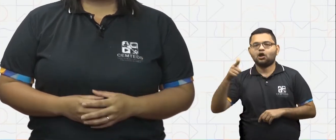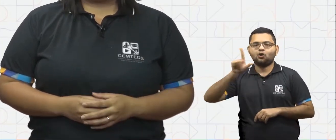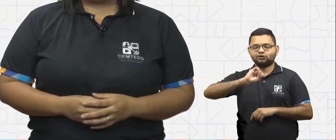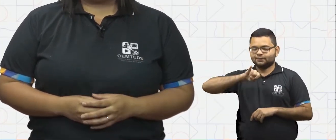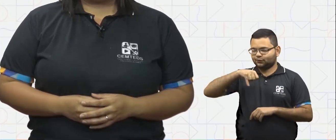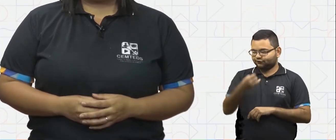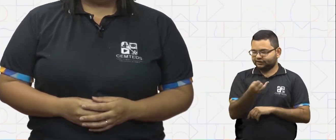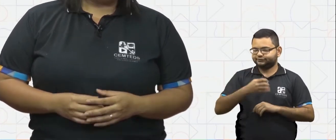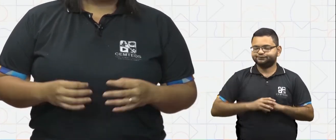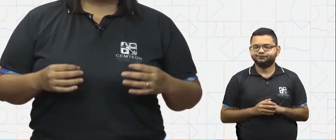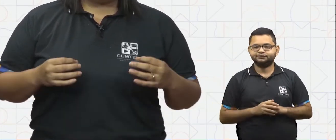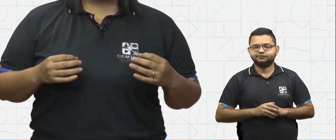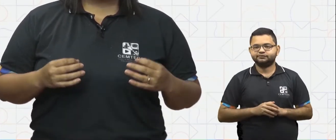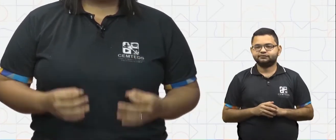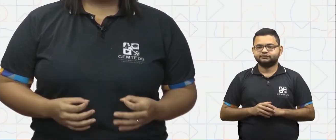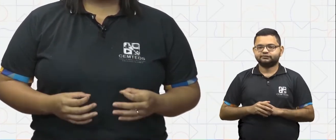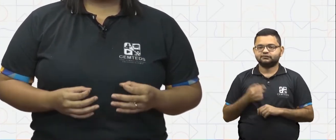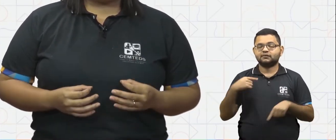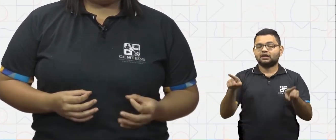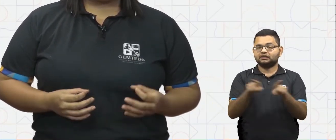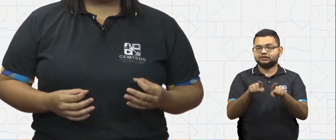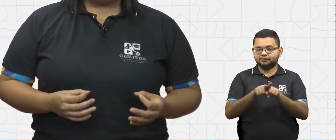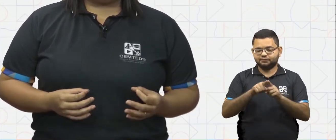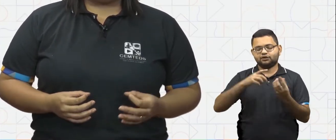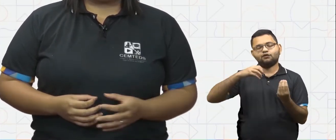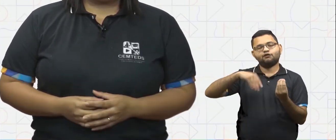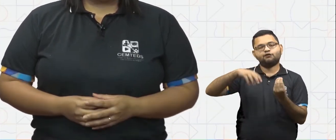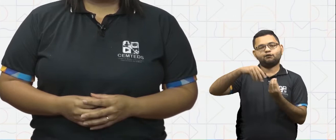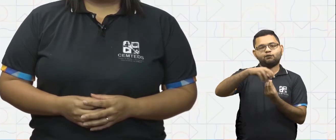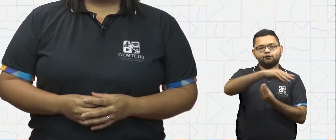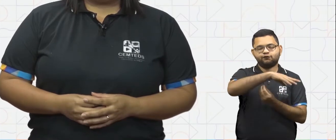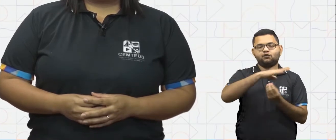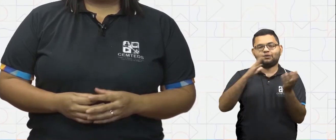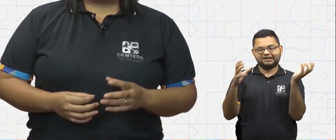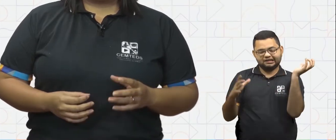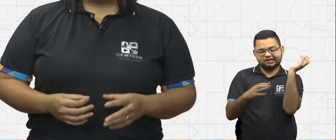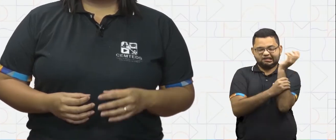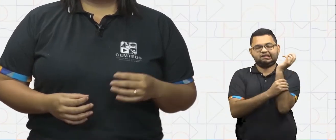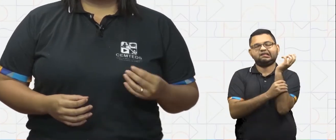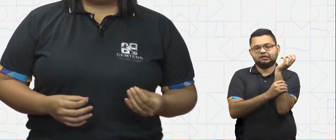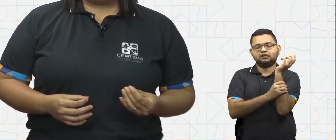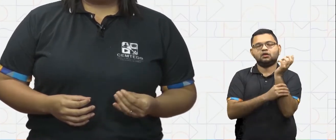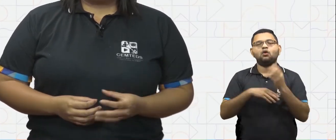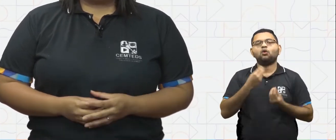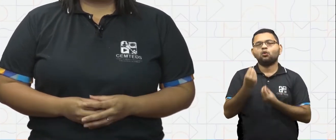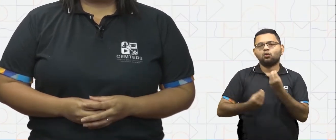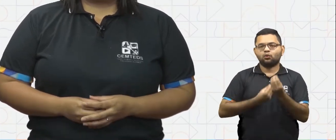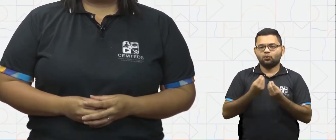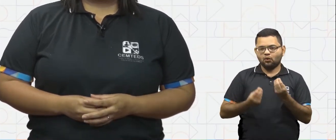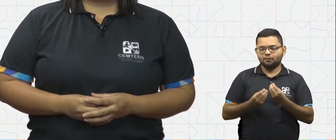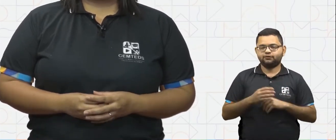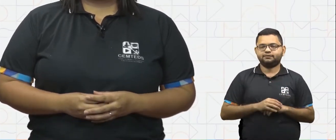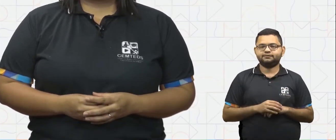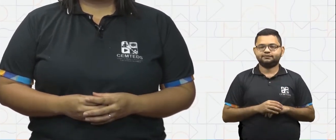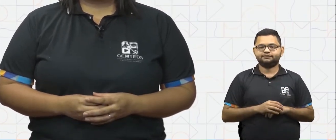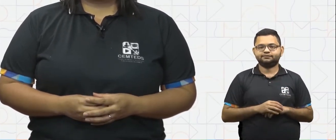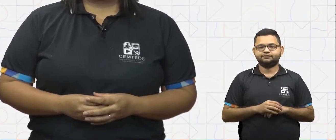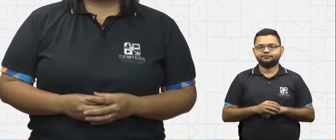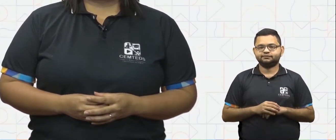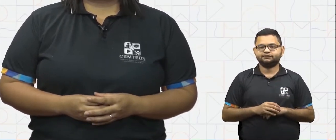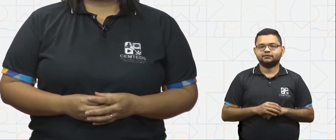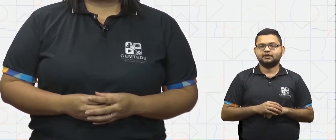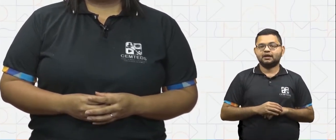outros organismos. Já os fungos parasitas instalam-se em organismos vivos e se alimentam de